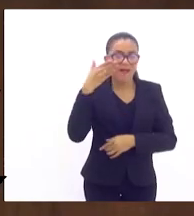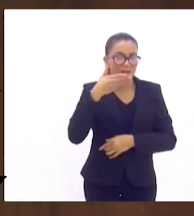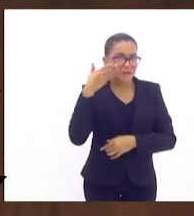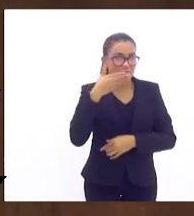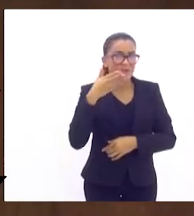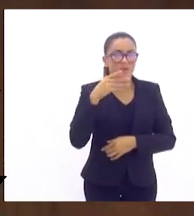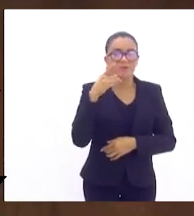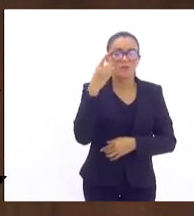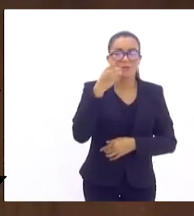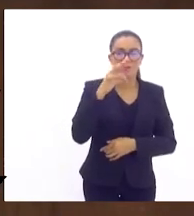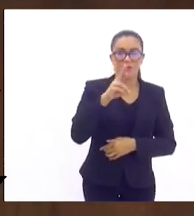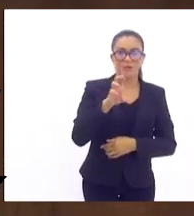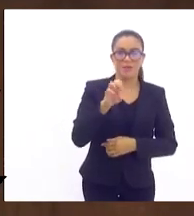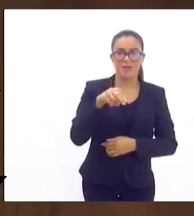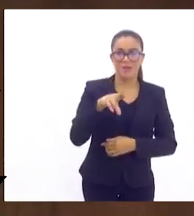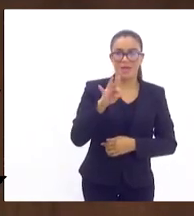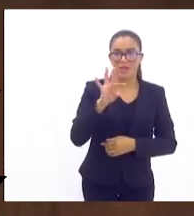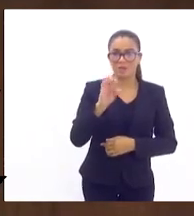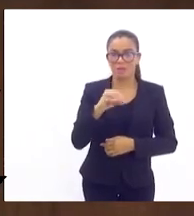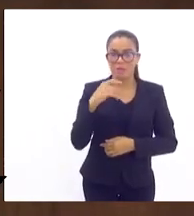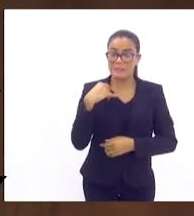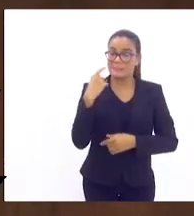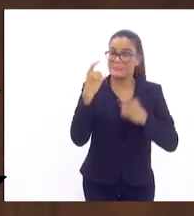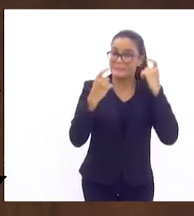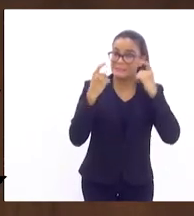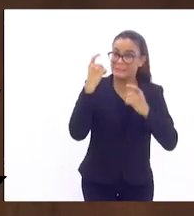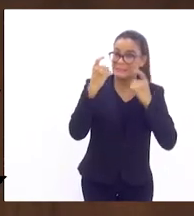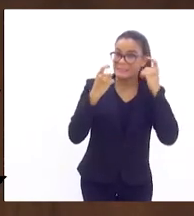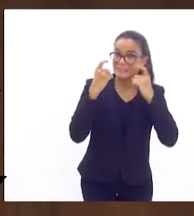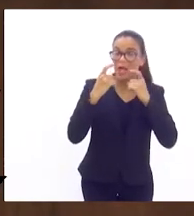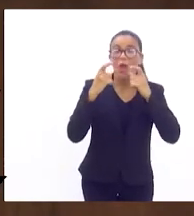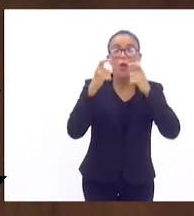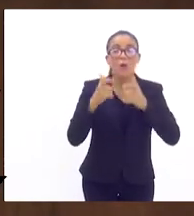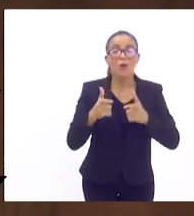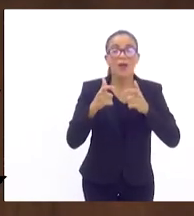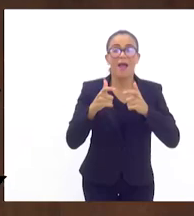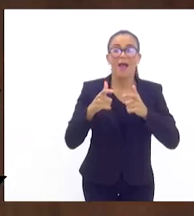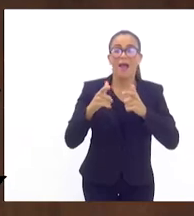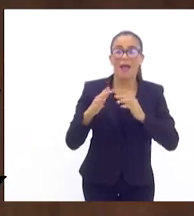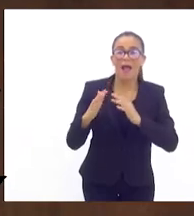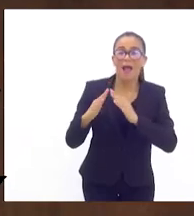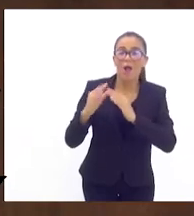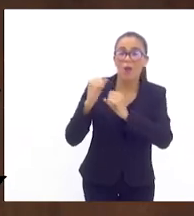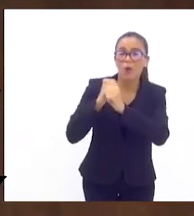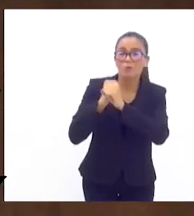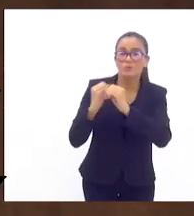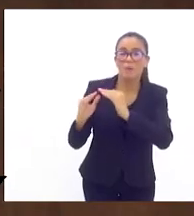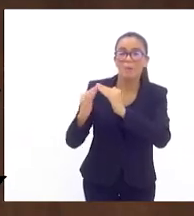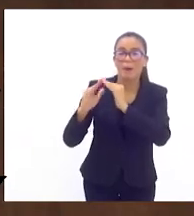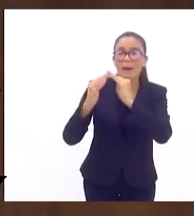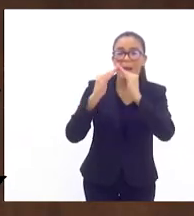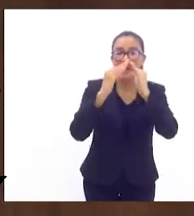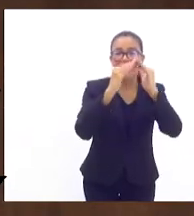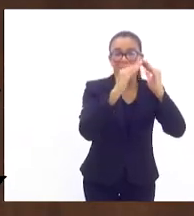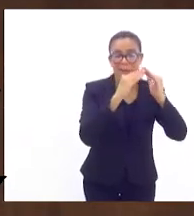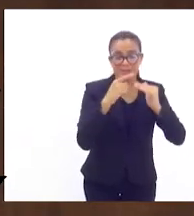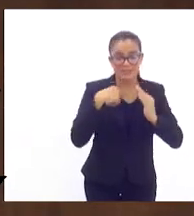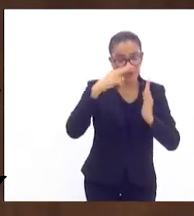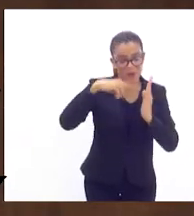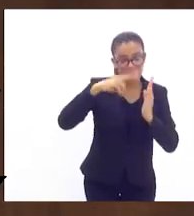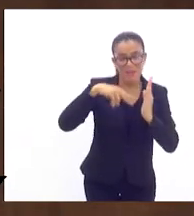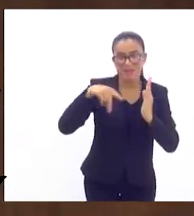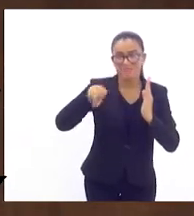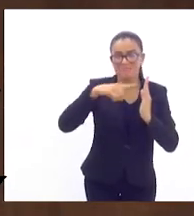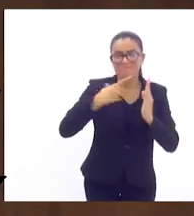Machado, me preocupou um ponto dessa audiência aqui, que são a questão das áreas irregulares. Eu tenho aqui, acho que se eu ler vai cansá-los, mas